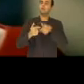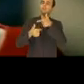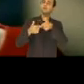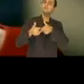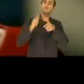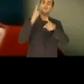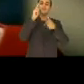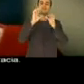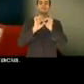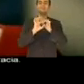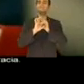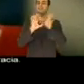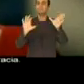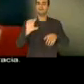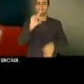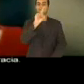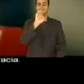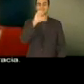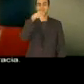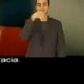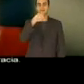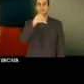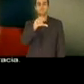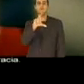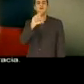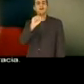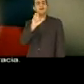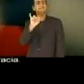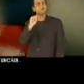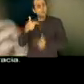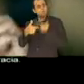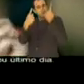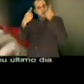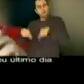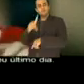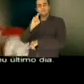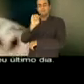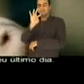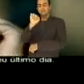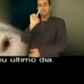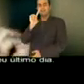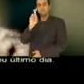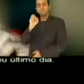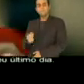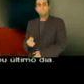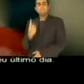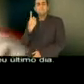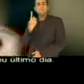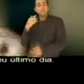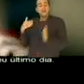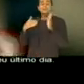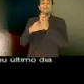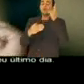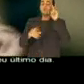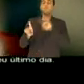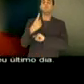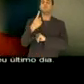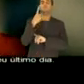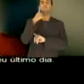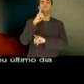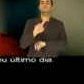Eu lutei sim. Eu lutei pela liberdade e pela democracia. Lutei contra a ditadura do seu primeiro ao